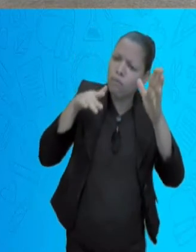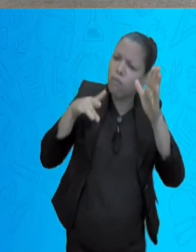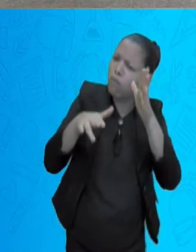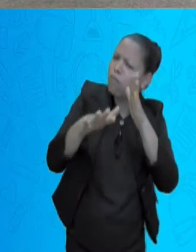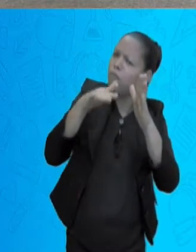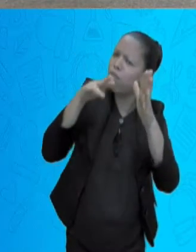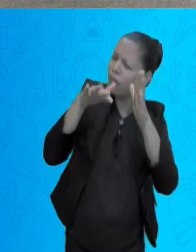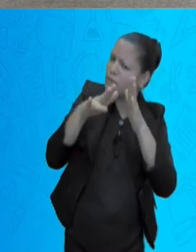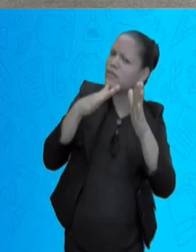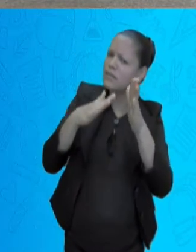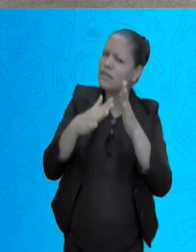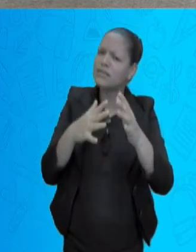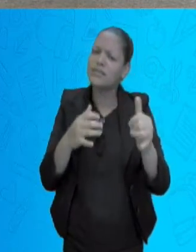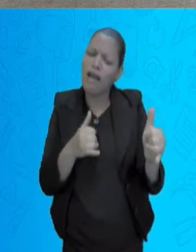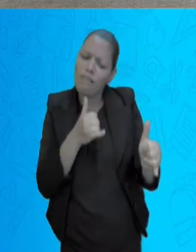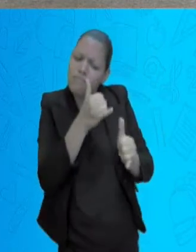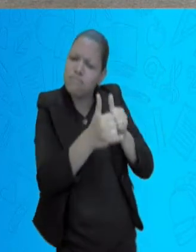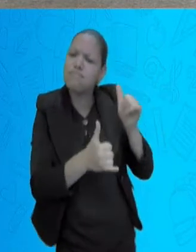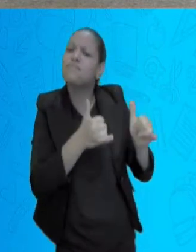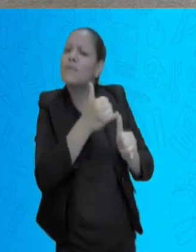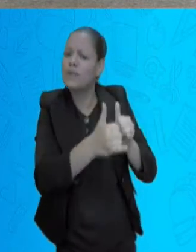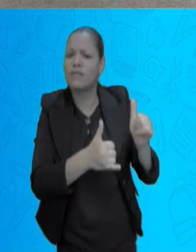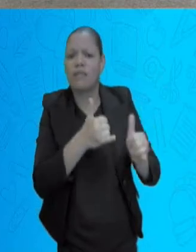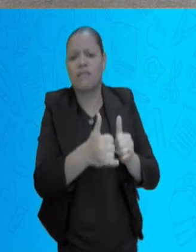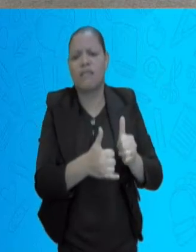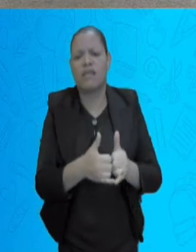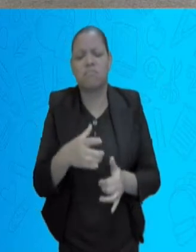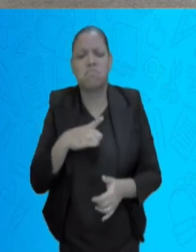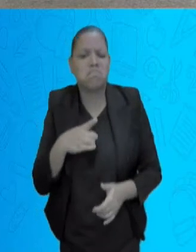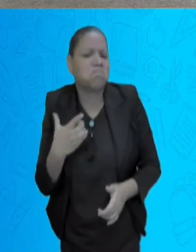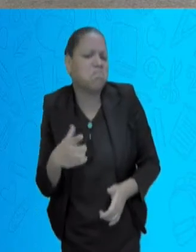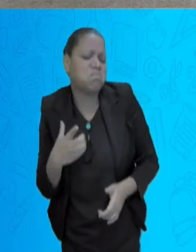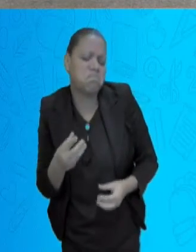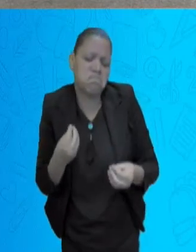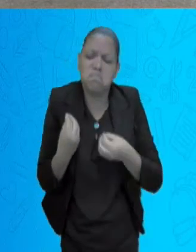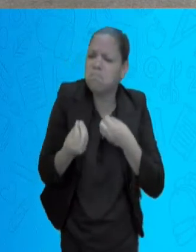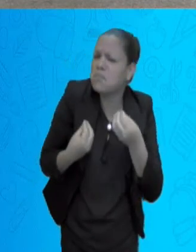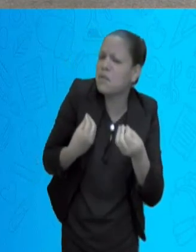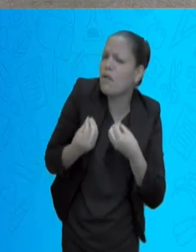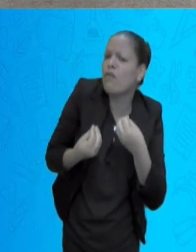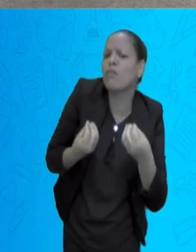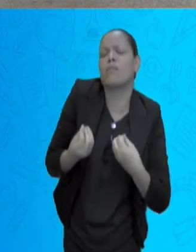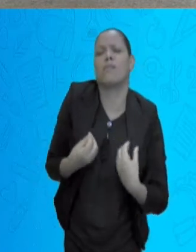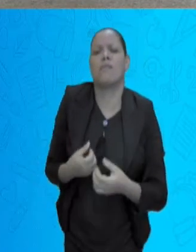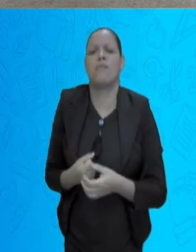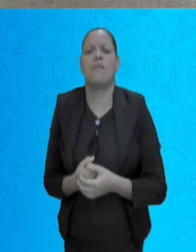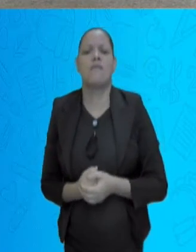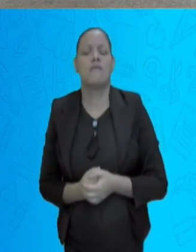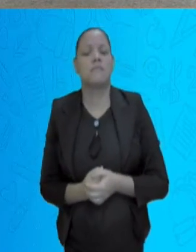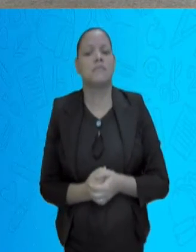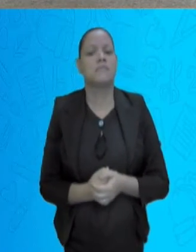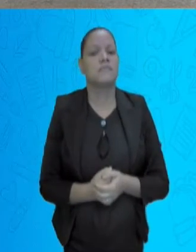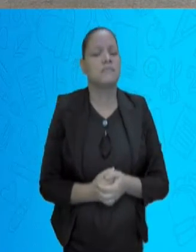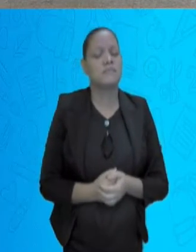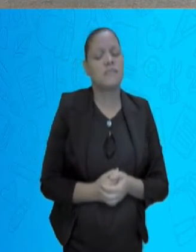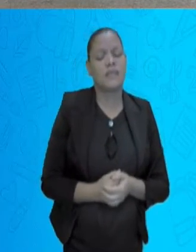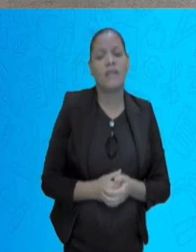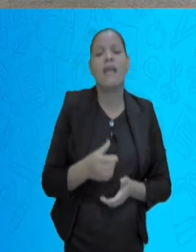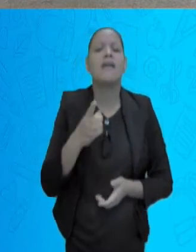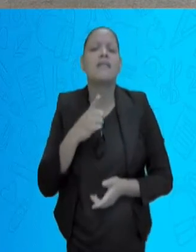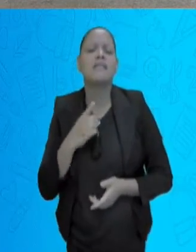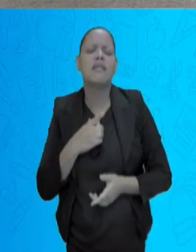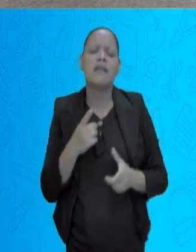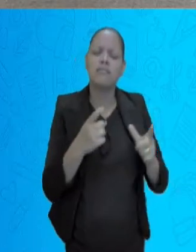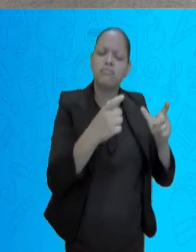da internet no mesmo alcance em que nós recebemos. Há muitos lugares